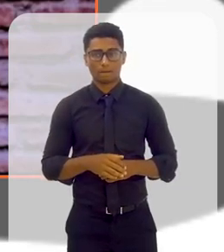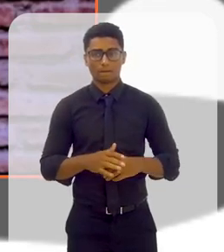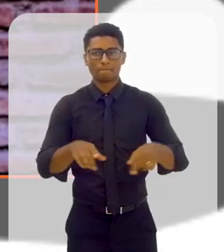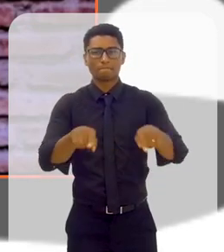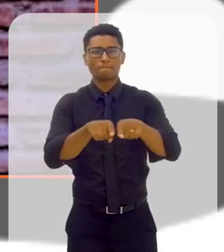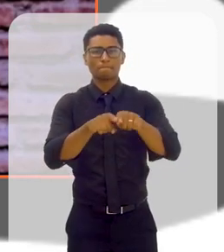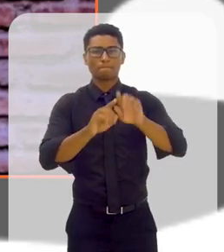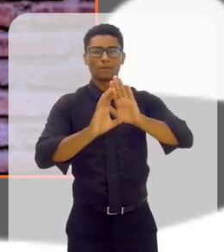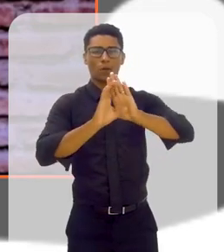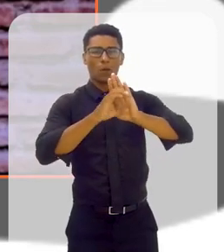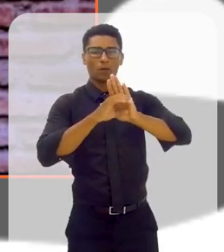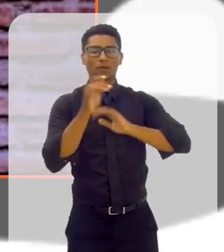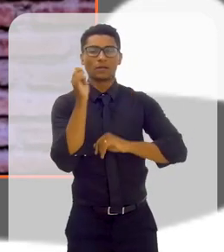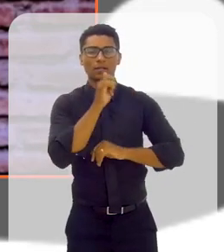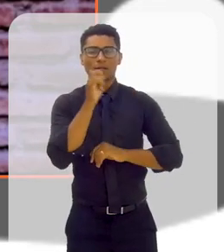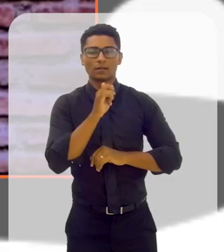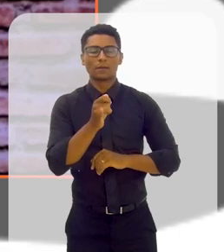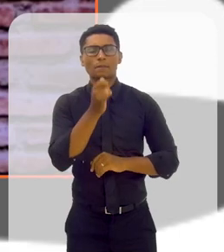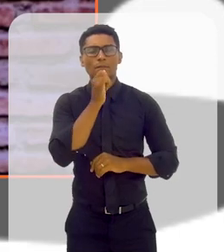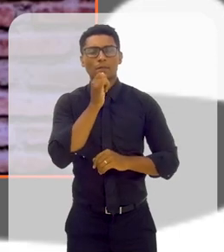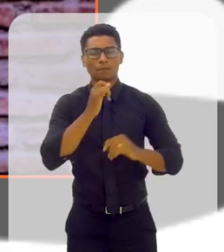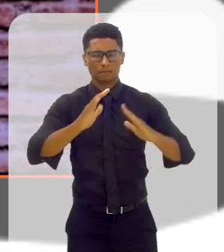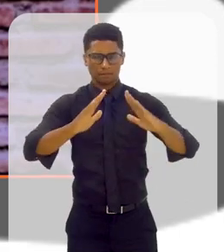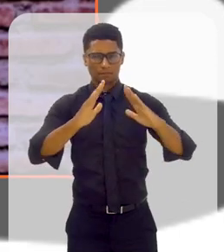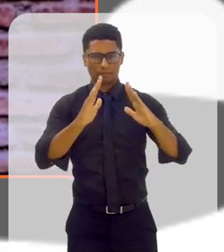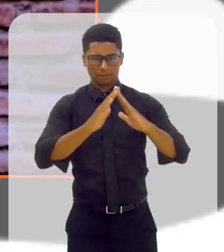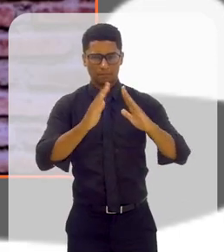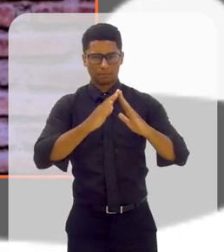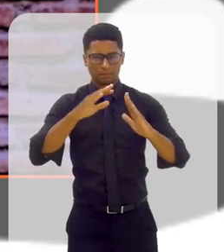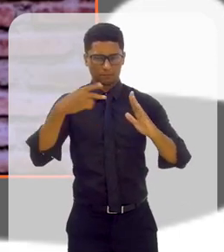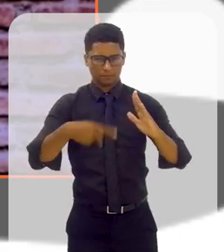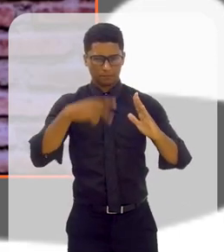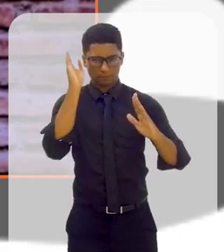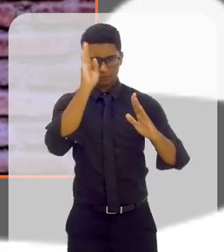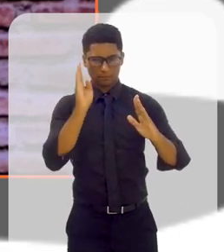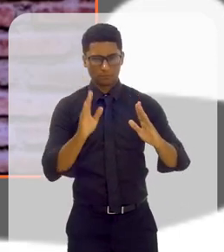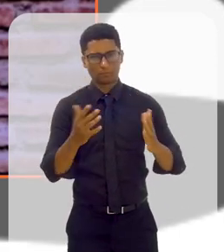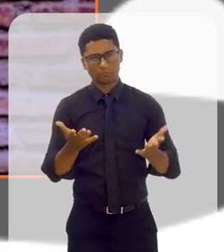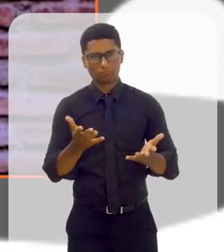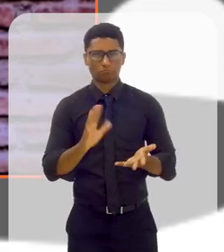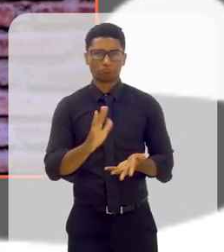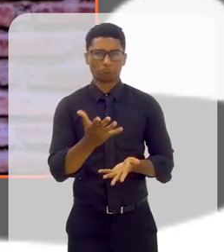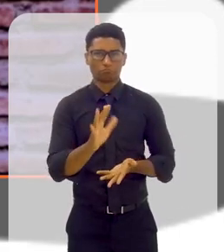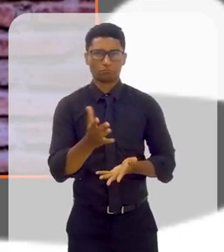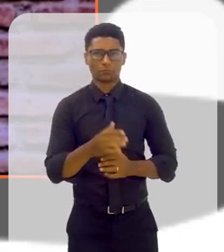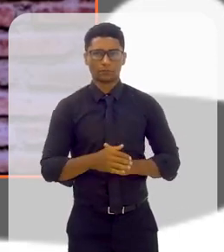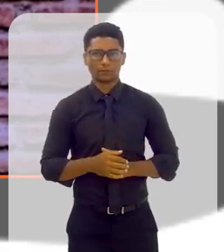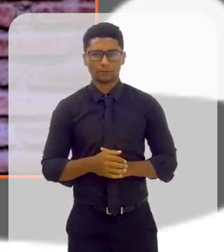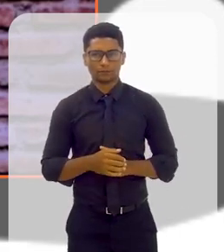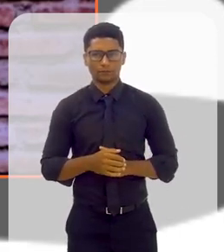conceito de energia, imagine que uma residência média brasileira consome